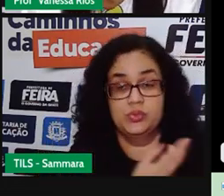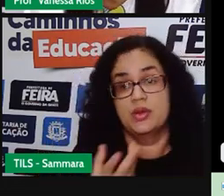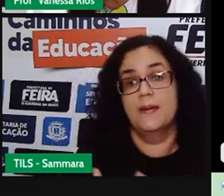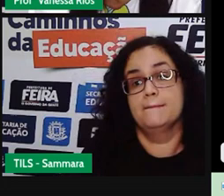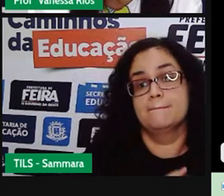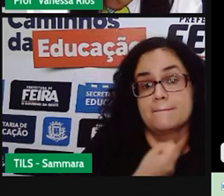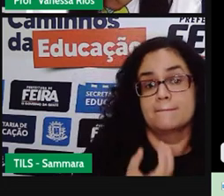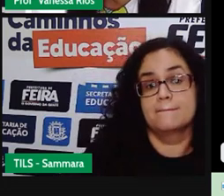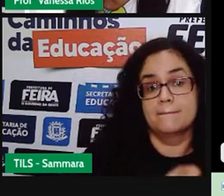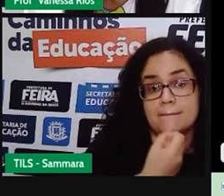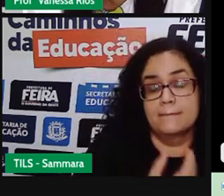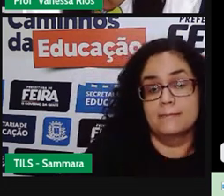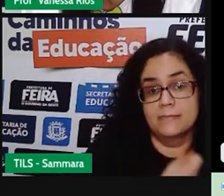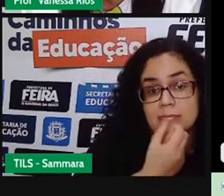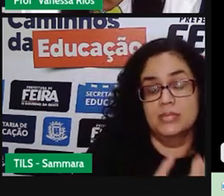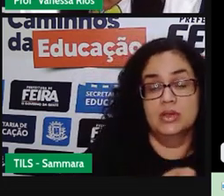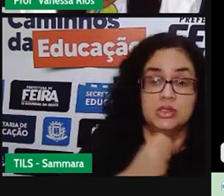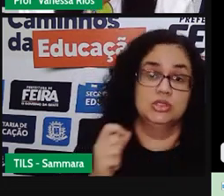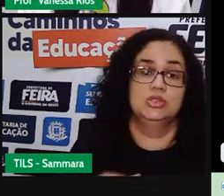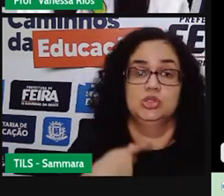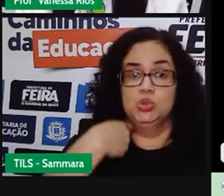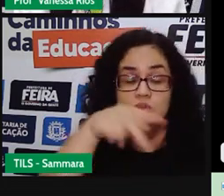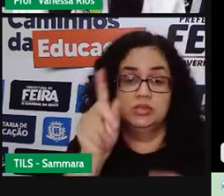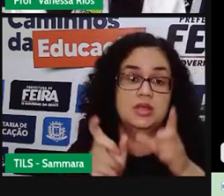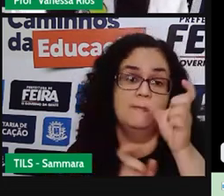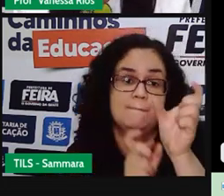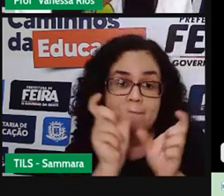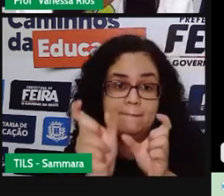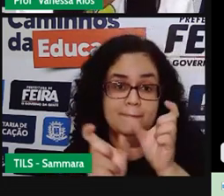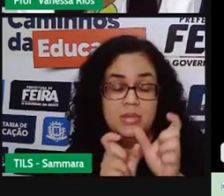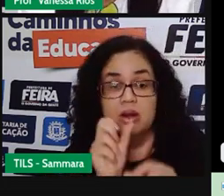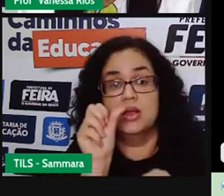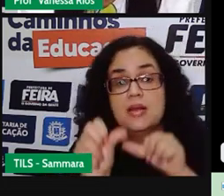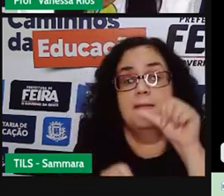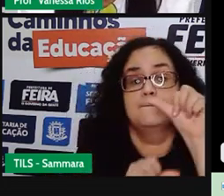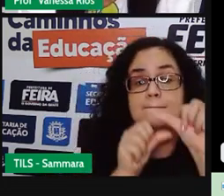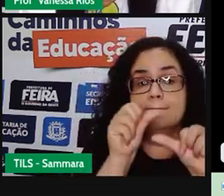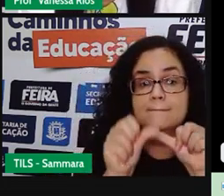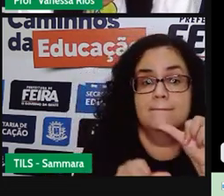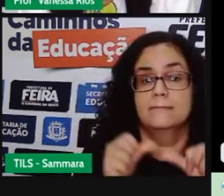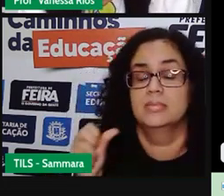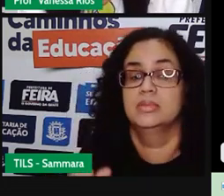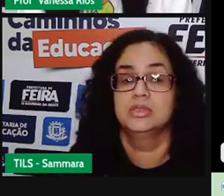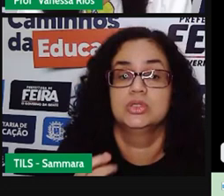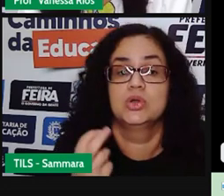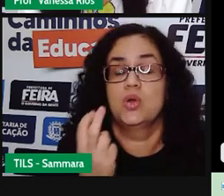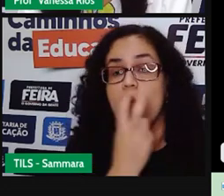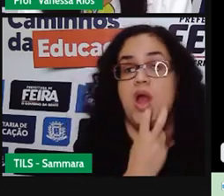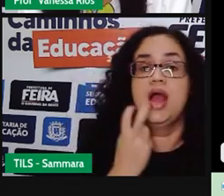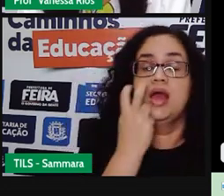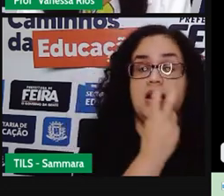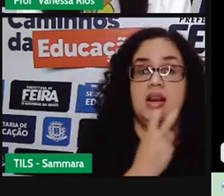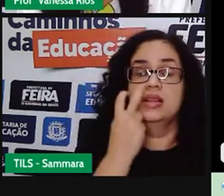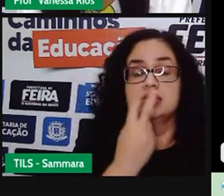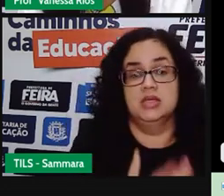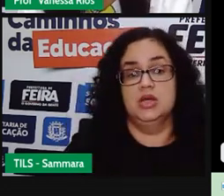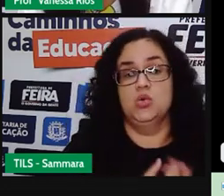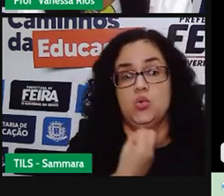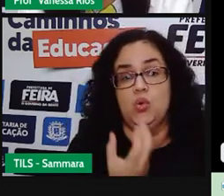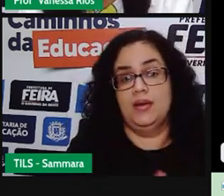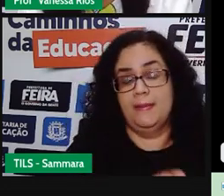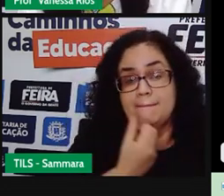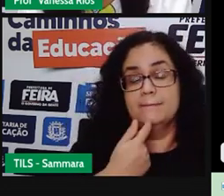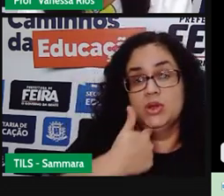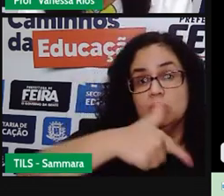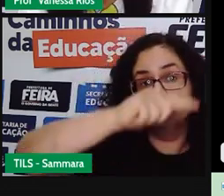de oralizar esse poema, né, para outra pessoa ou para você mesmo, pode mudar também a forma como você